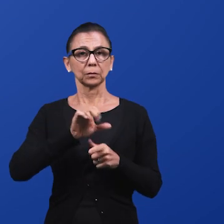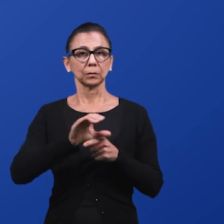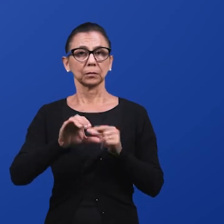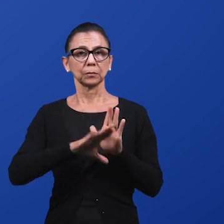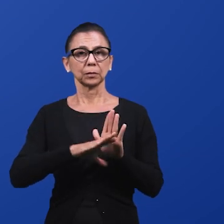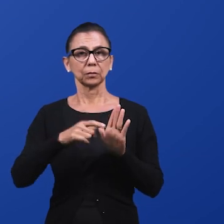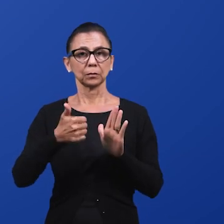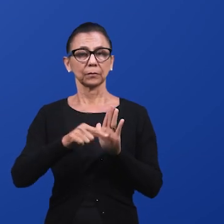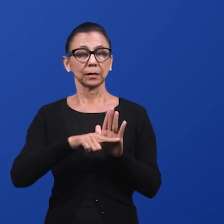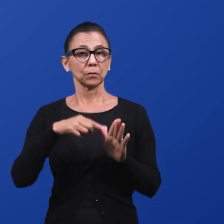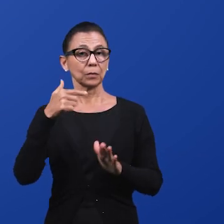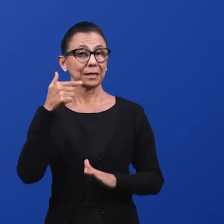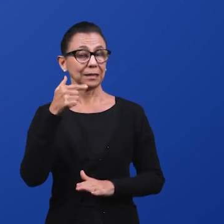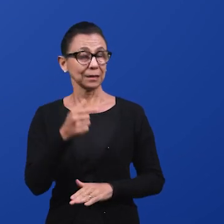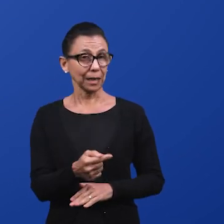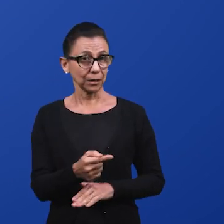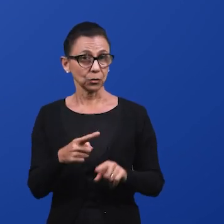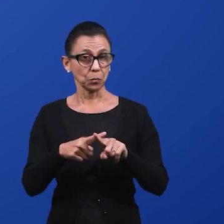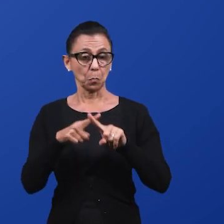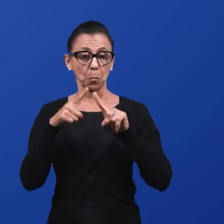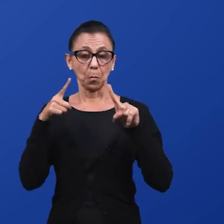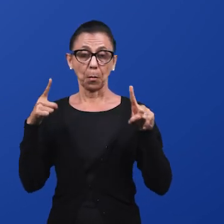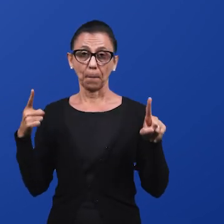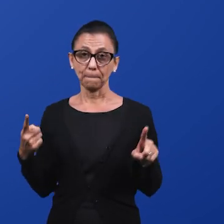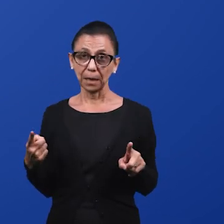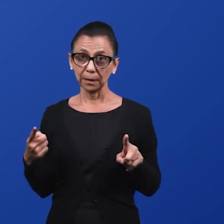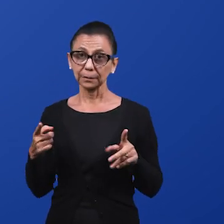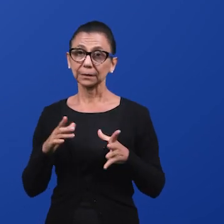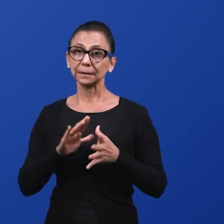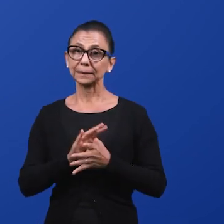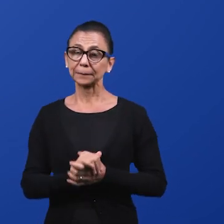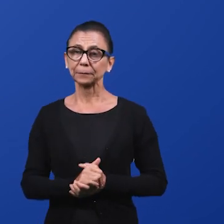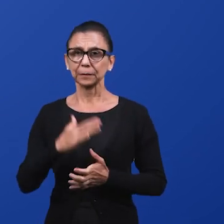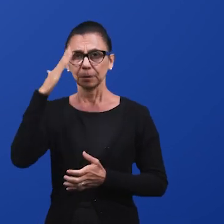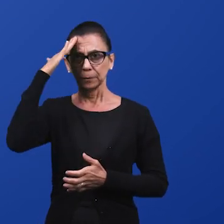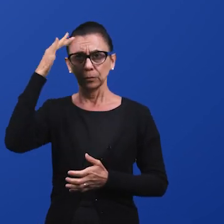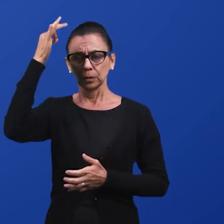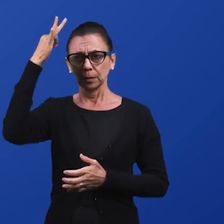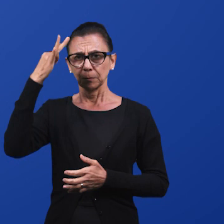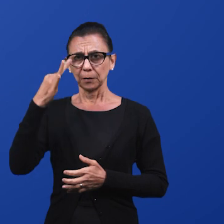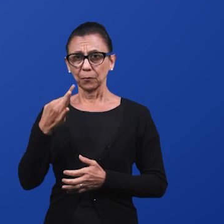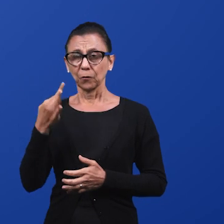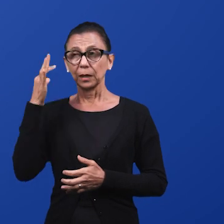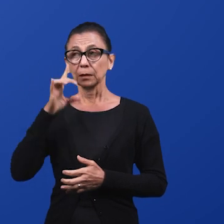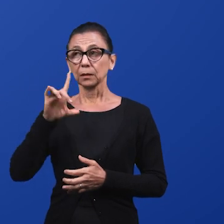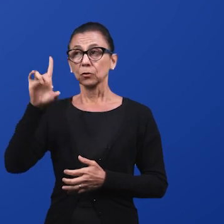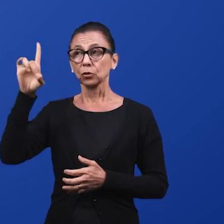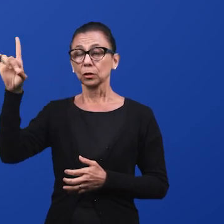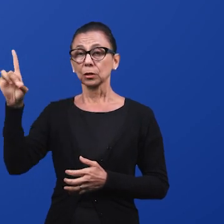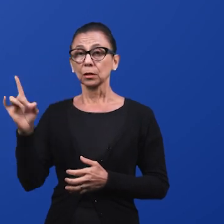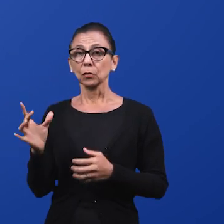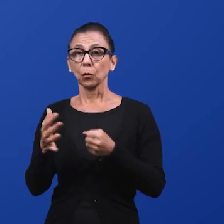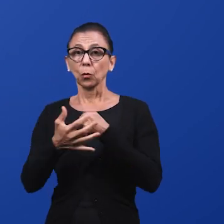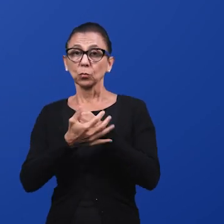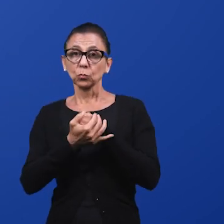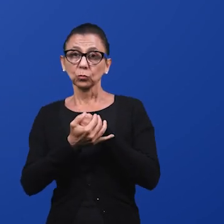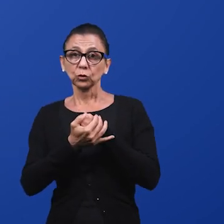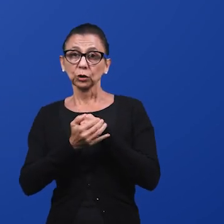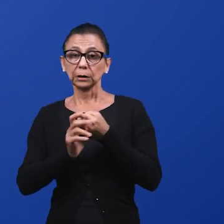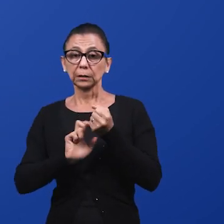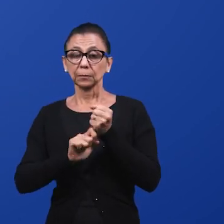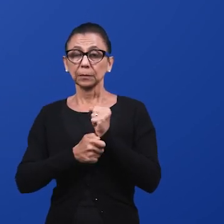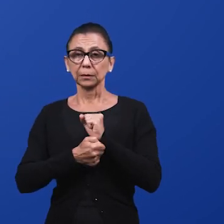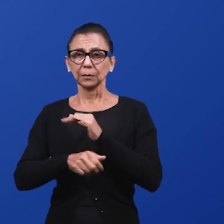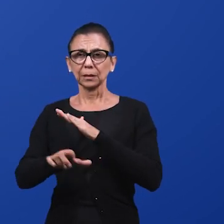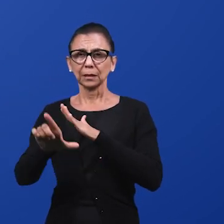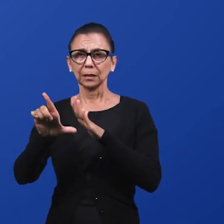1 Coríntios, capítulo 2, verso 7. Mas falamos a sabedoria de Deus oculta em mistério, a qual Deus